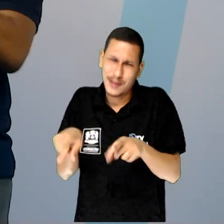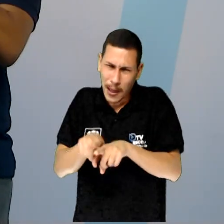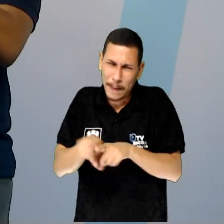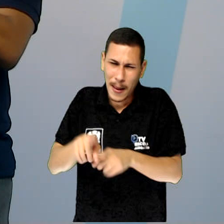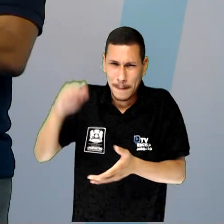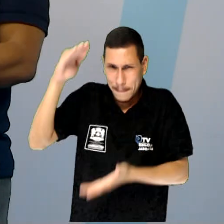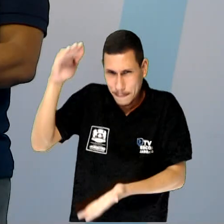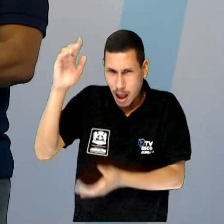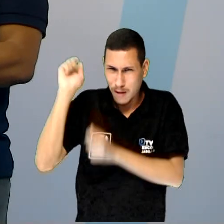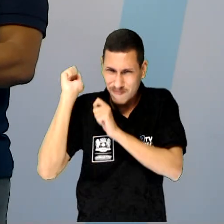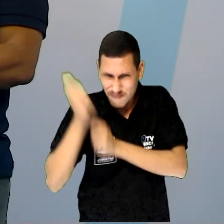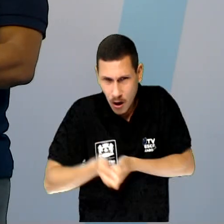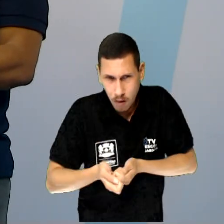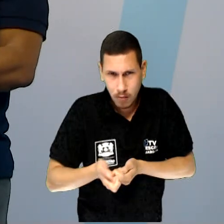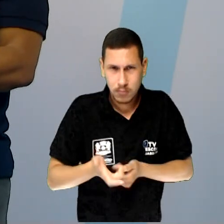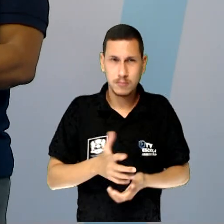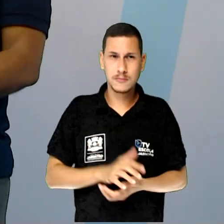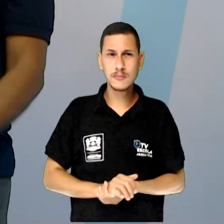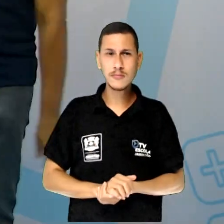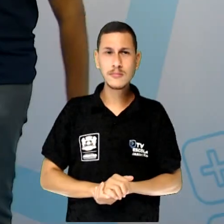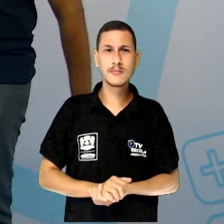base do porrete.